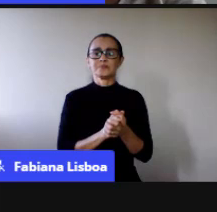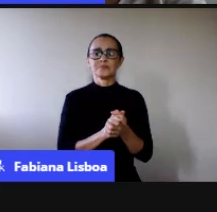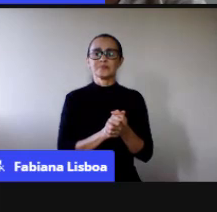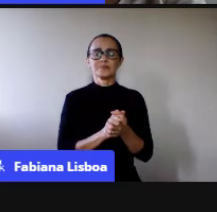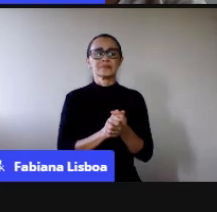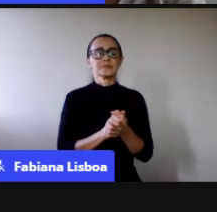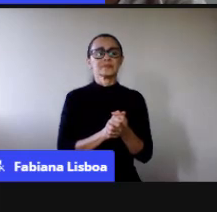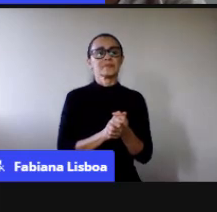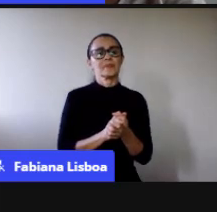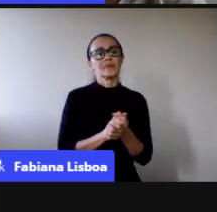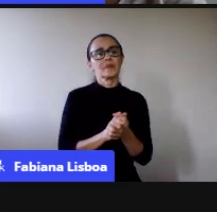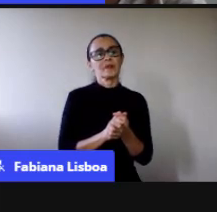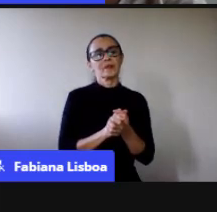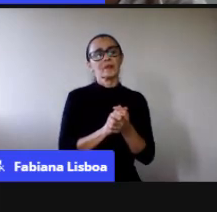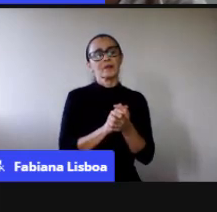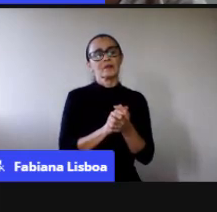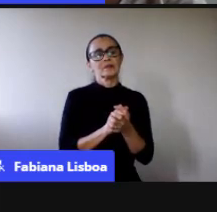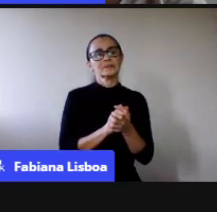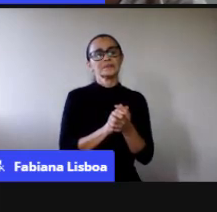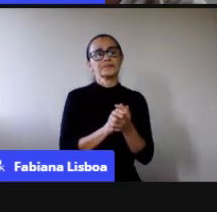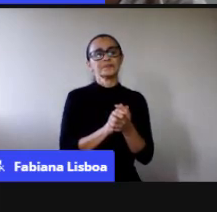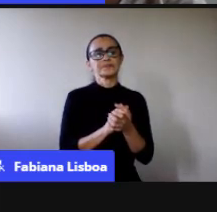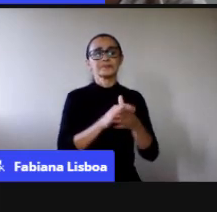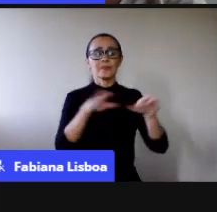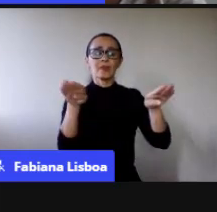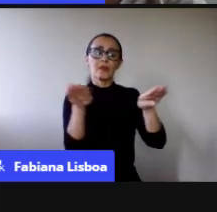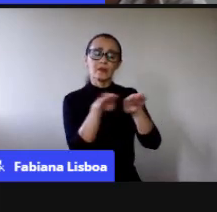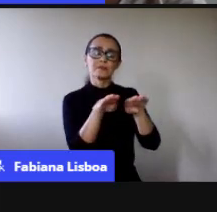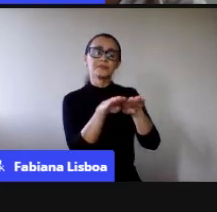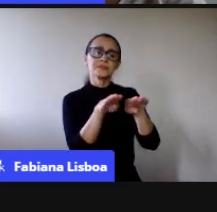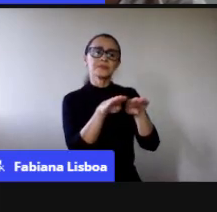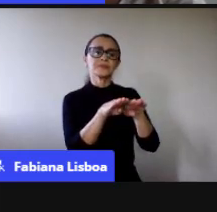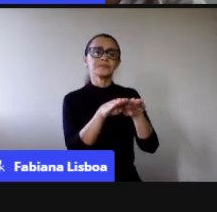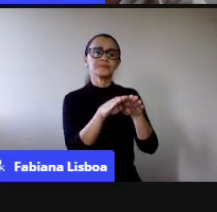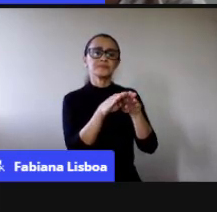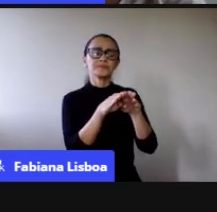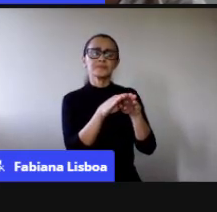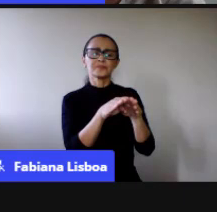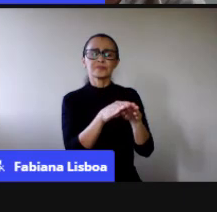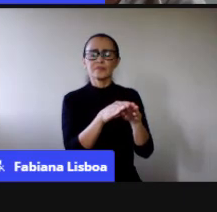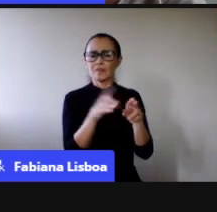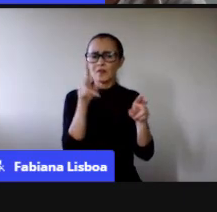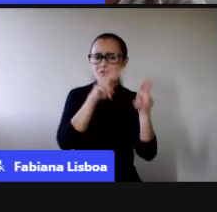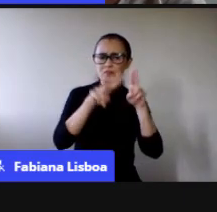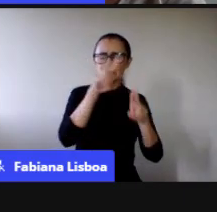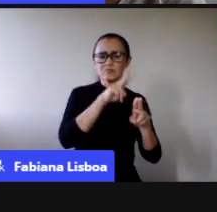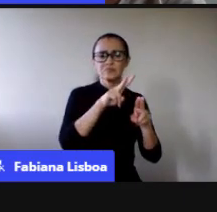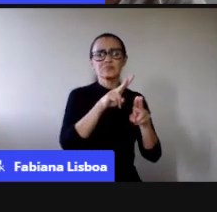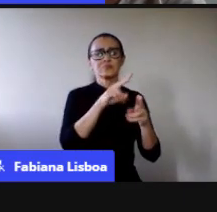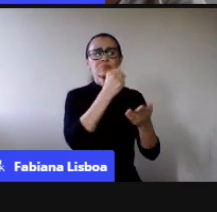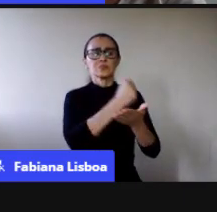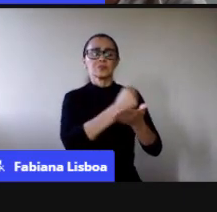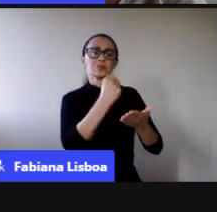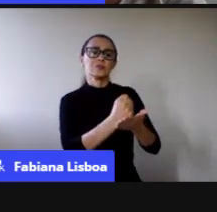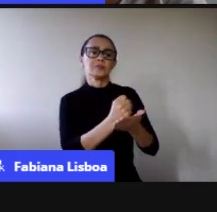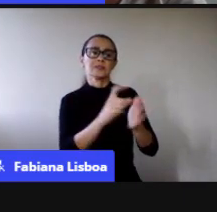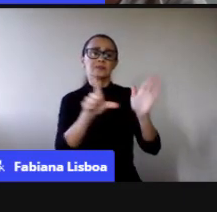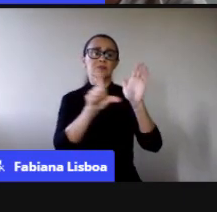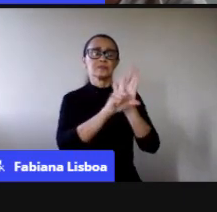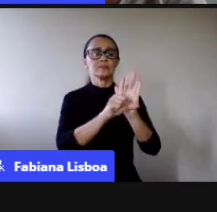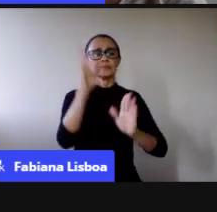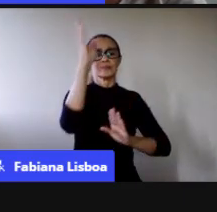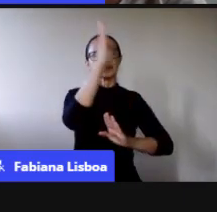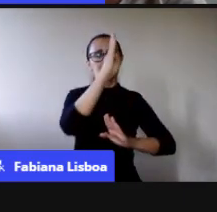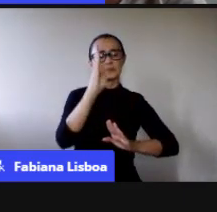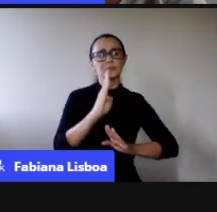Então, o que também é outro ponto que a gente observa é que os documentos da legislação brasileira,